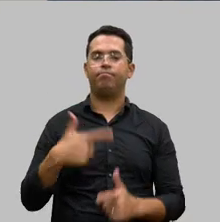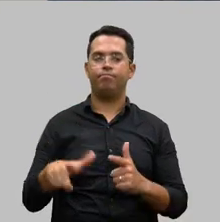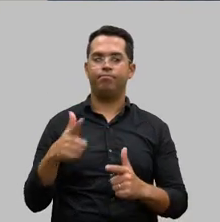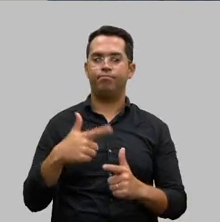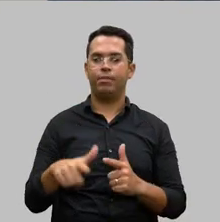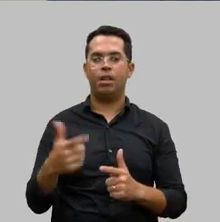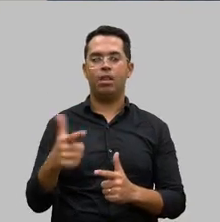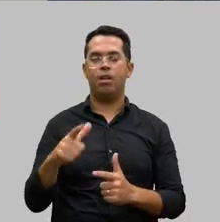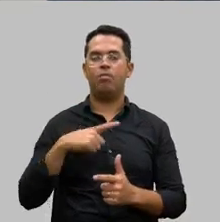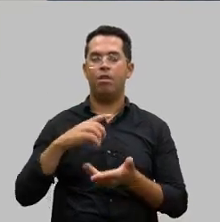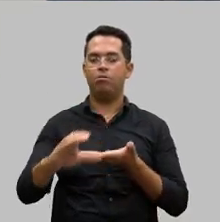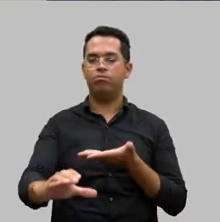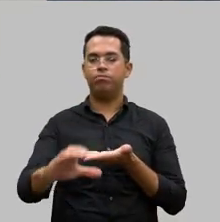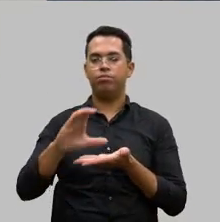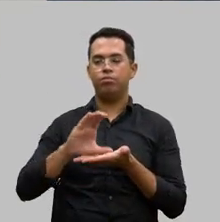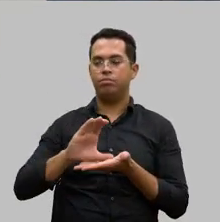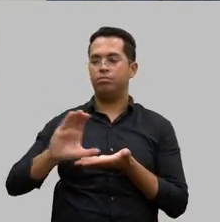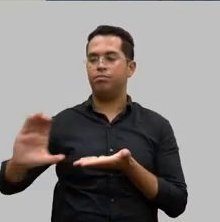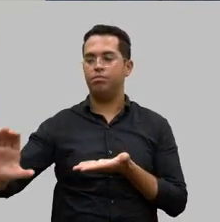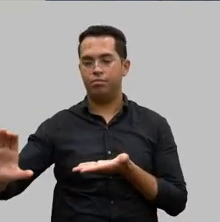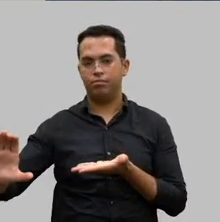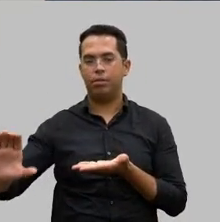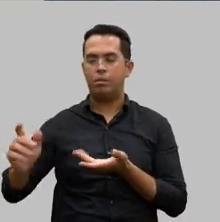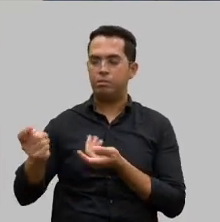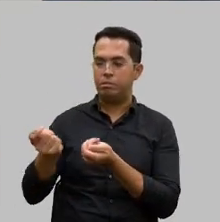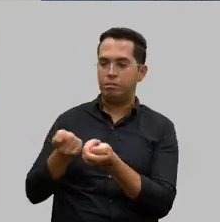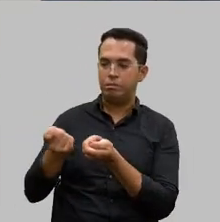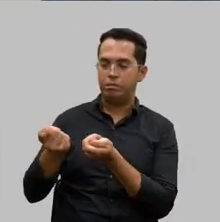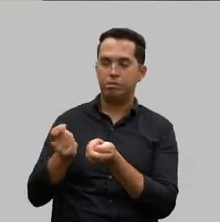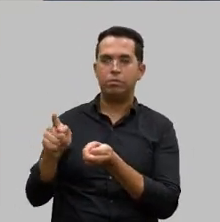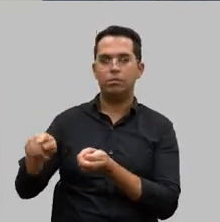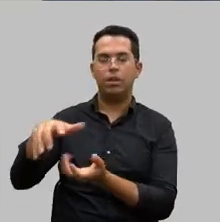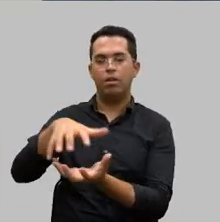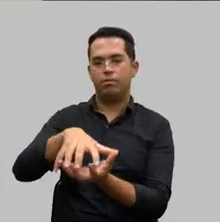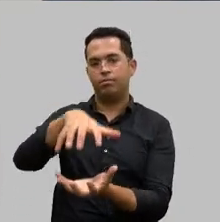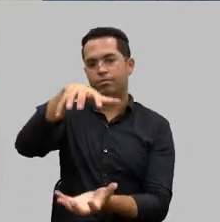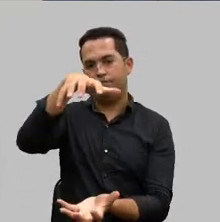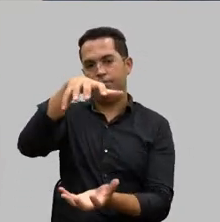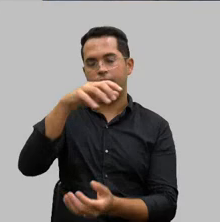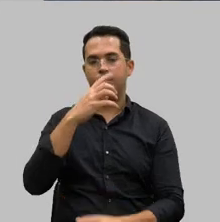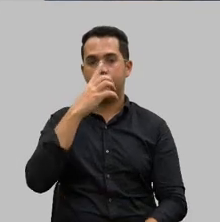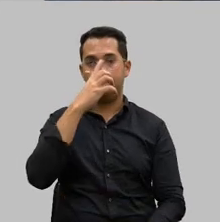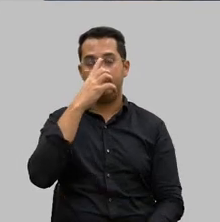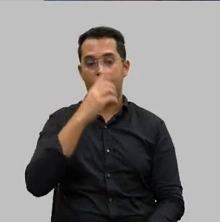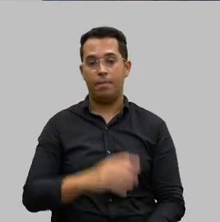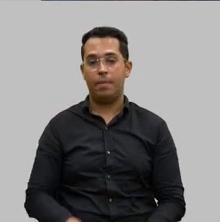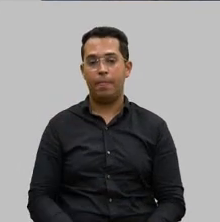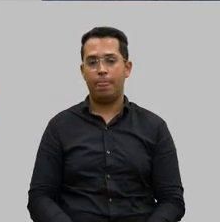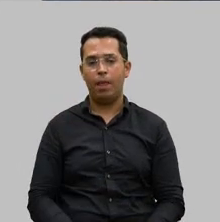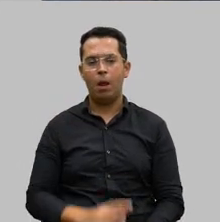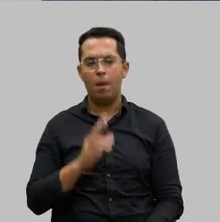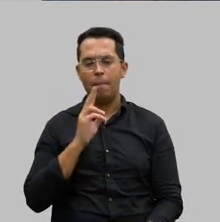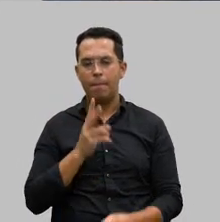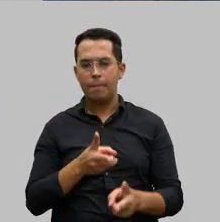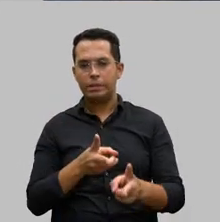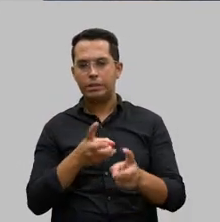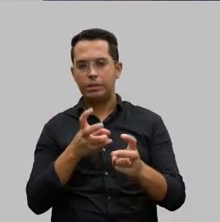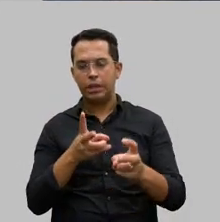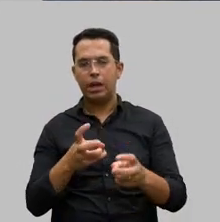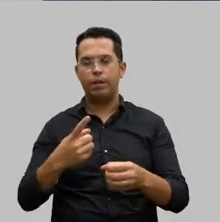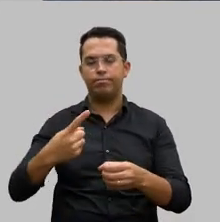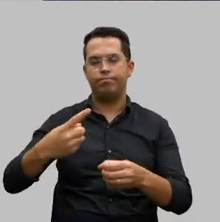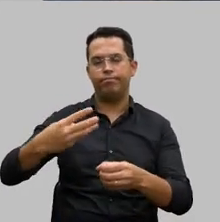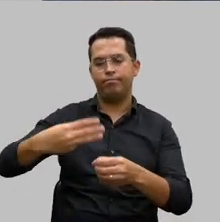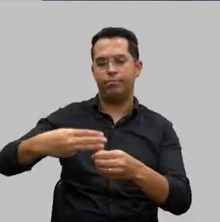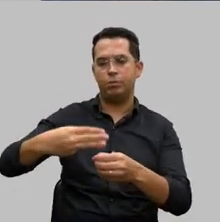recursos para média e alta complexidade a gente vê né nos nossos municípios menores Às vezes